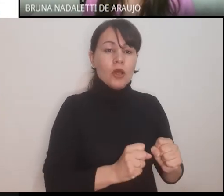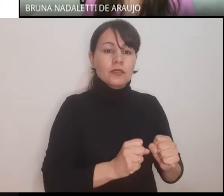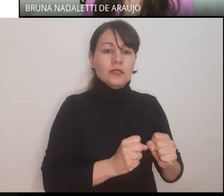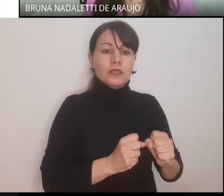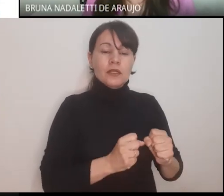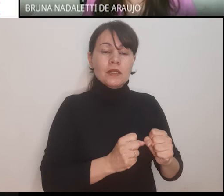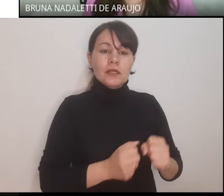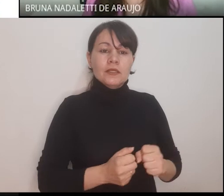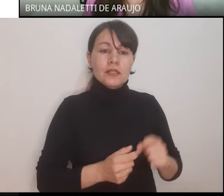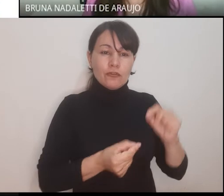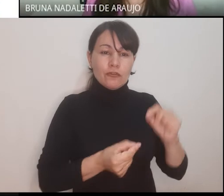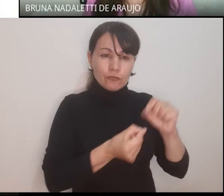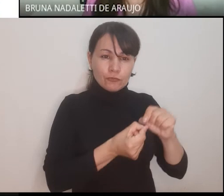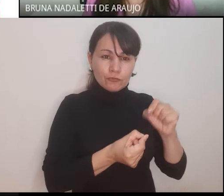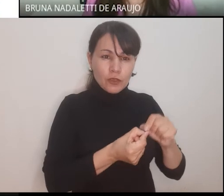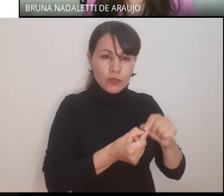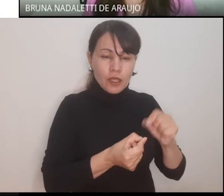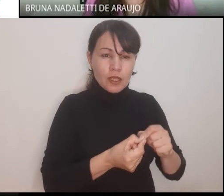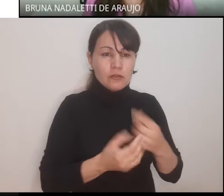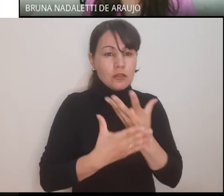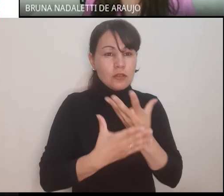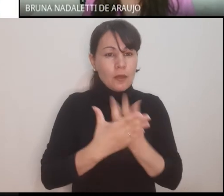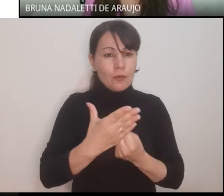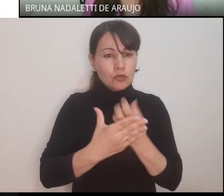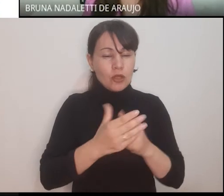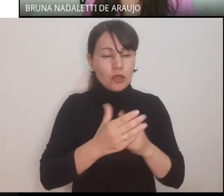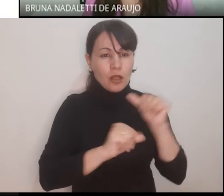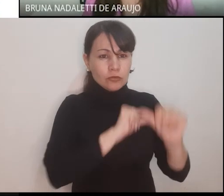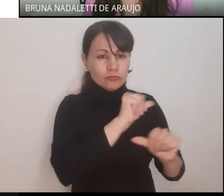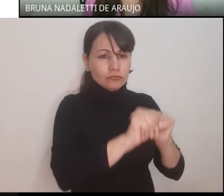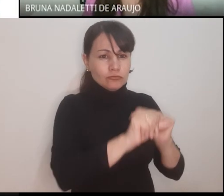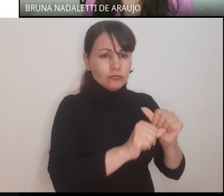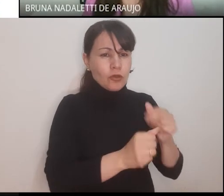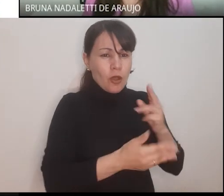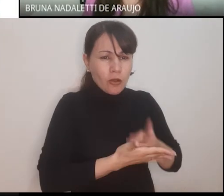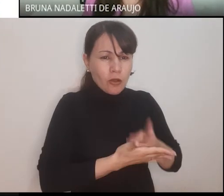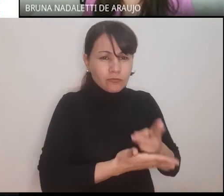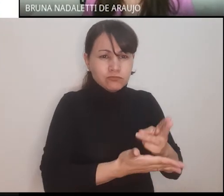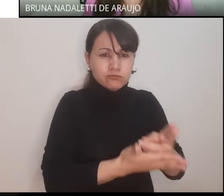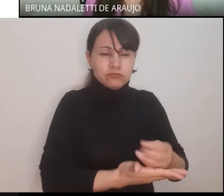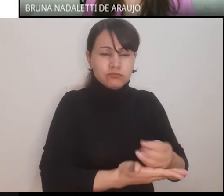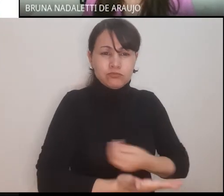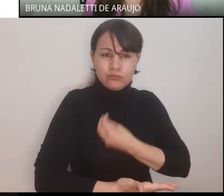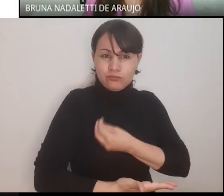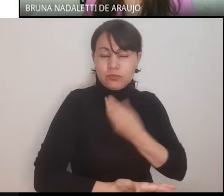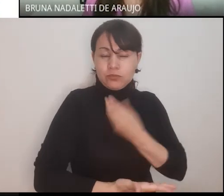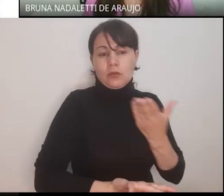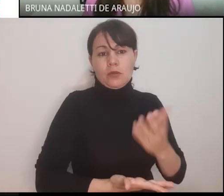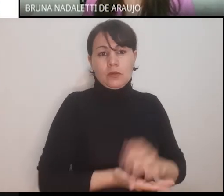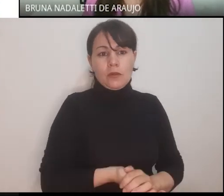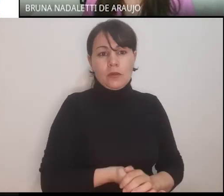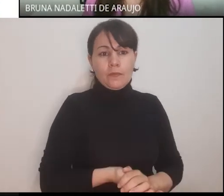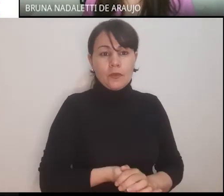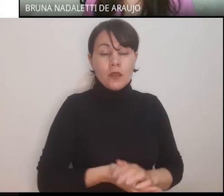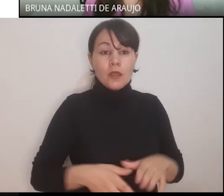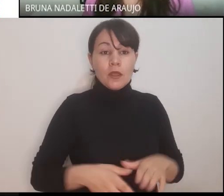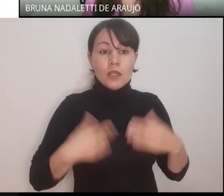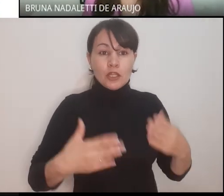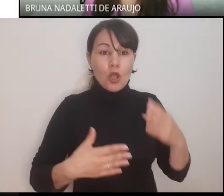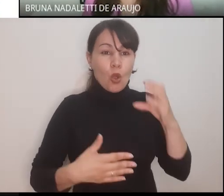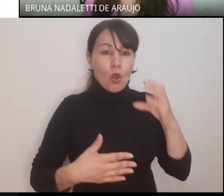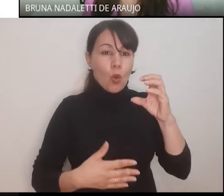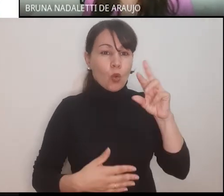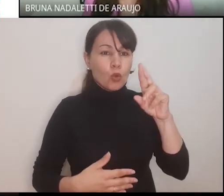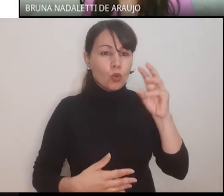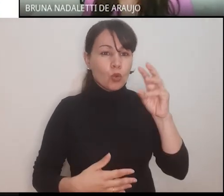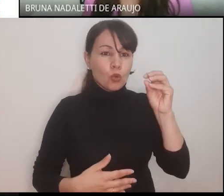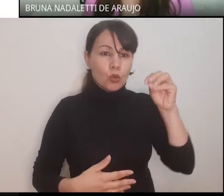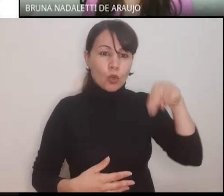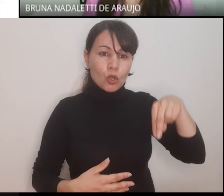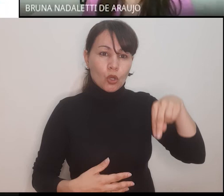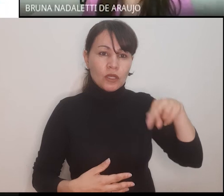submetidos à hemodiálise durante o resto de suas vidas. Então, o paciente crônico, geralmente 3 vezes por